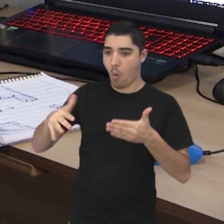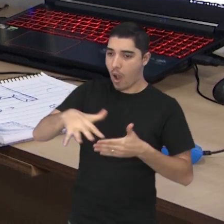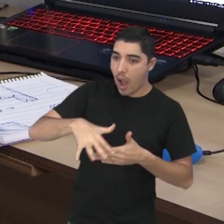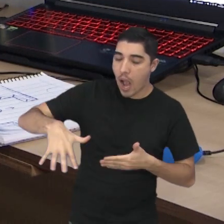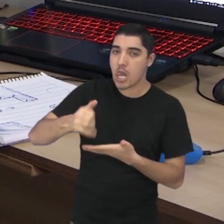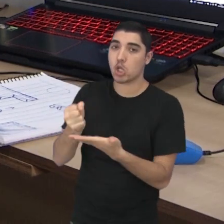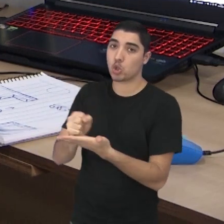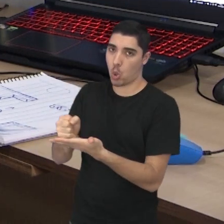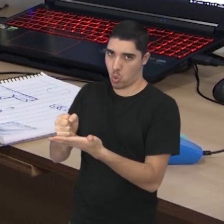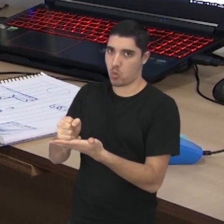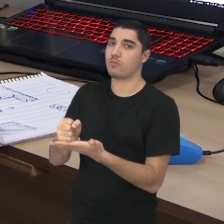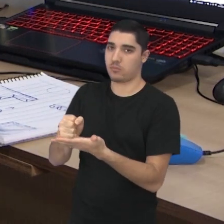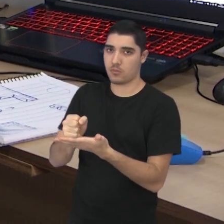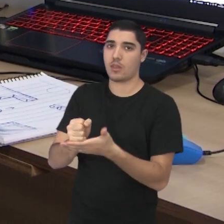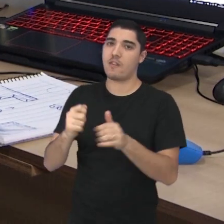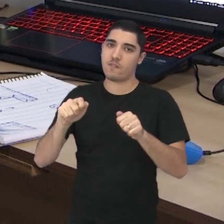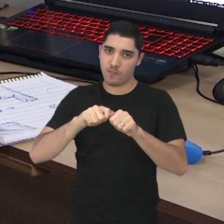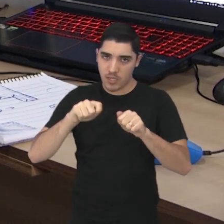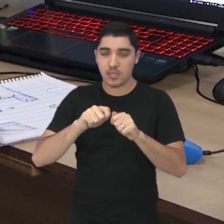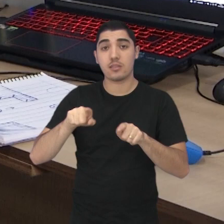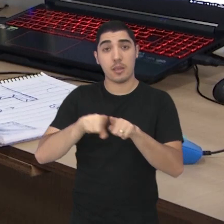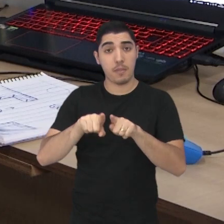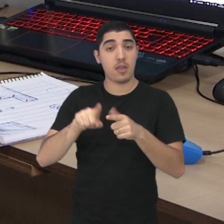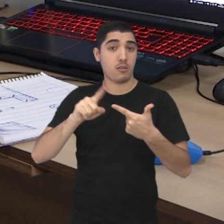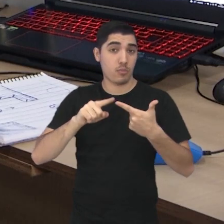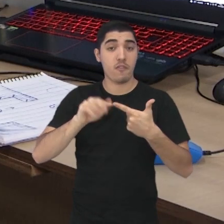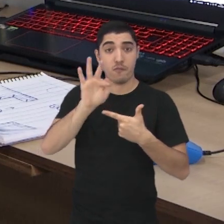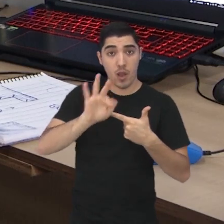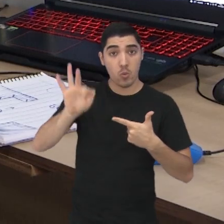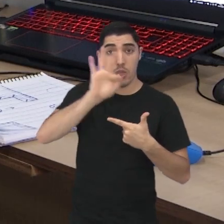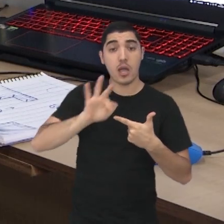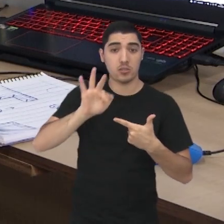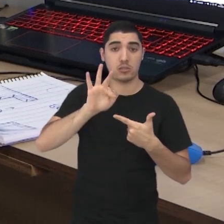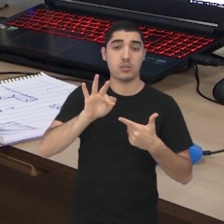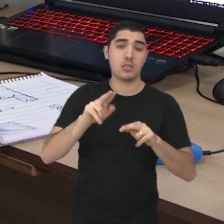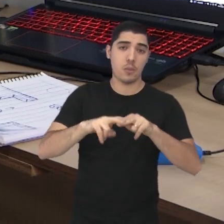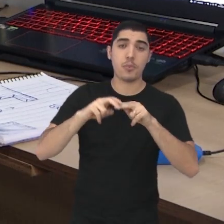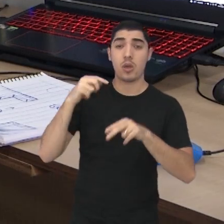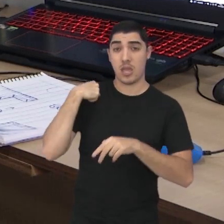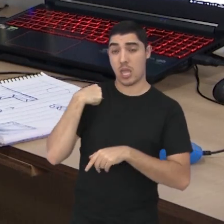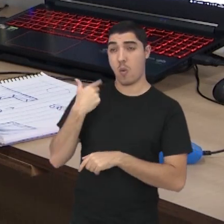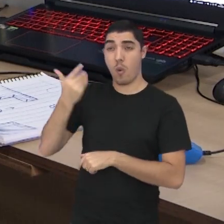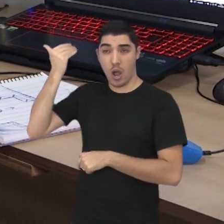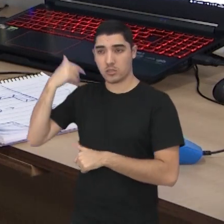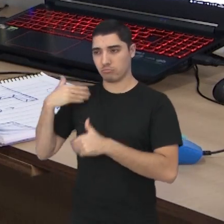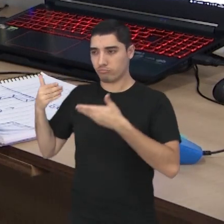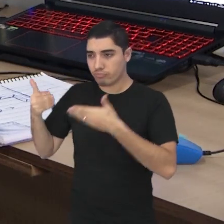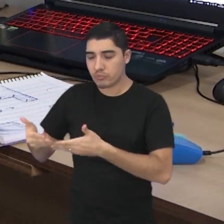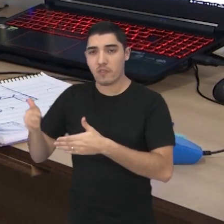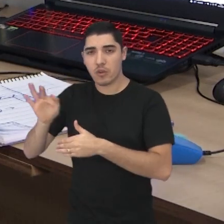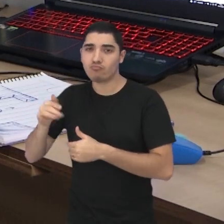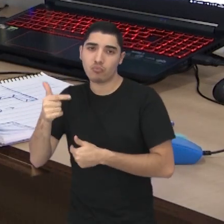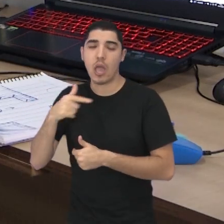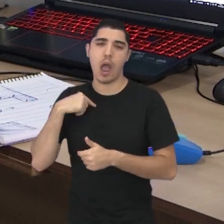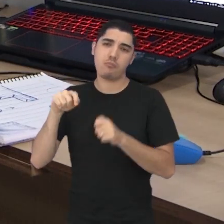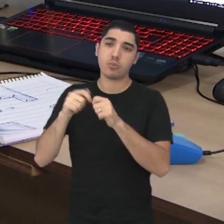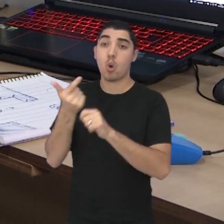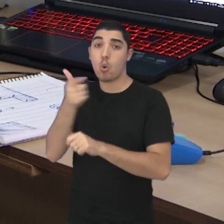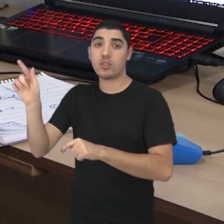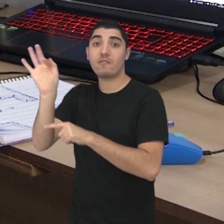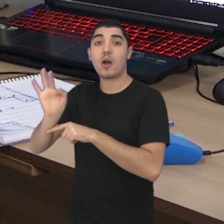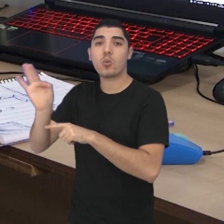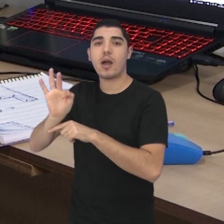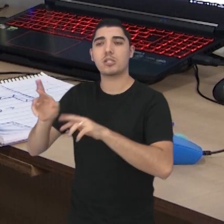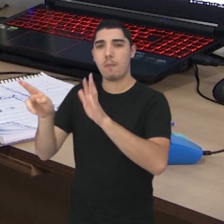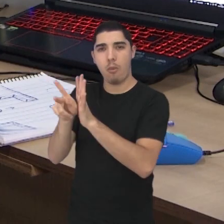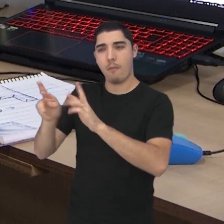a formação na área de jogos, né? Uma faculdade dentro dessa área. Como não tinha disponível lá, a gente fez uma que é próxima, né? A desenvolvimento de sistemas, que é mais